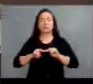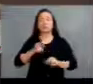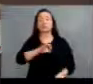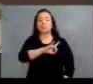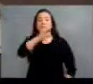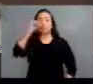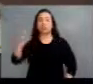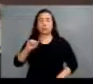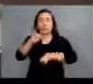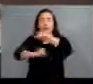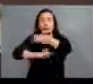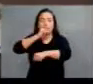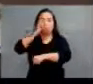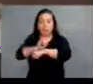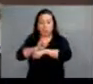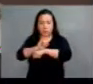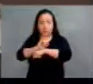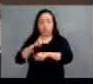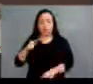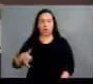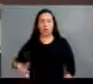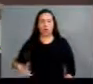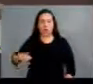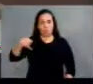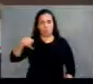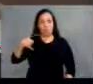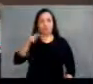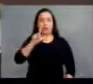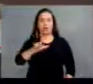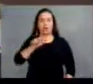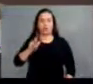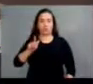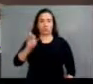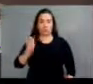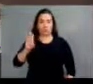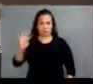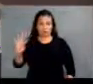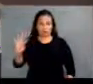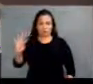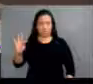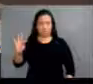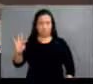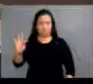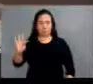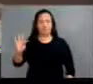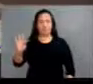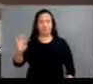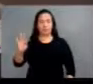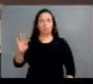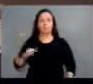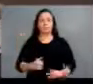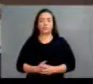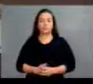Dia Internacional do Orgulho LGBT e do combate à LGBTfobia.